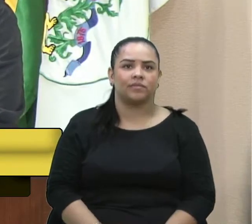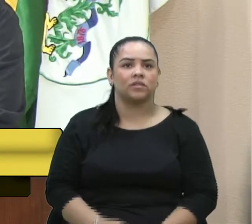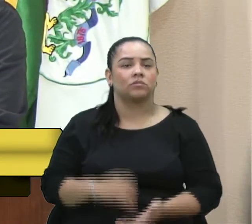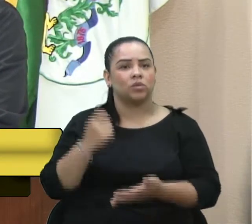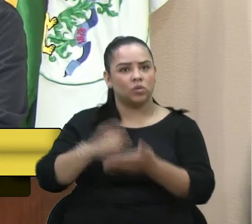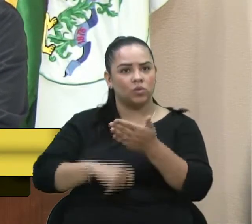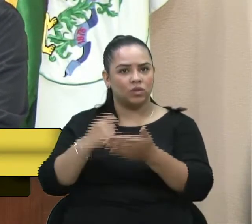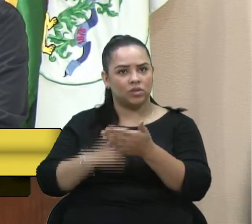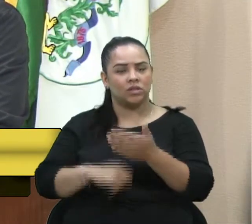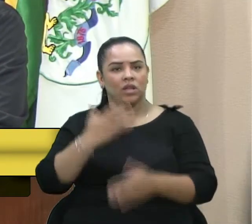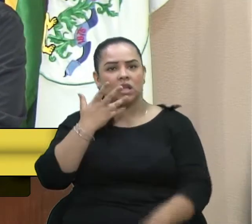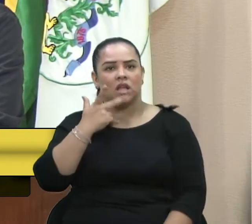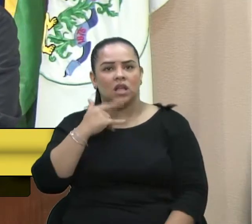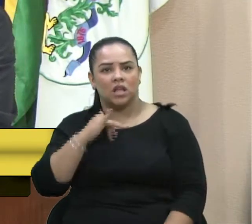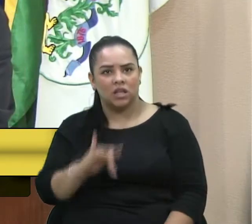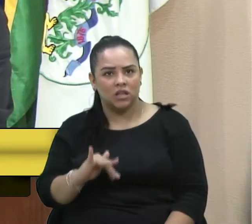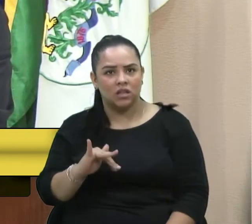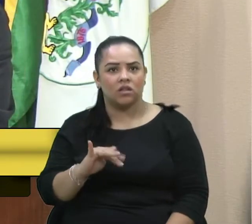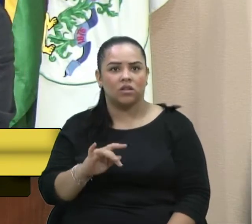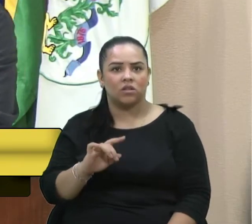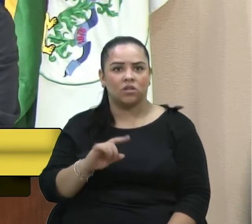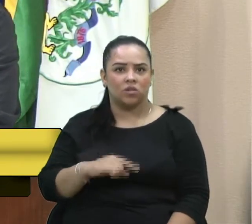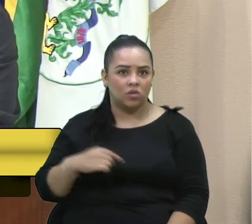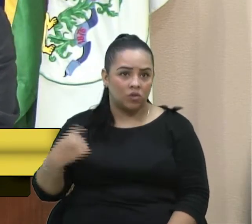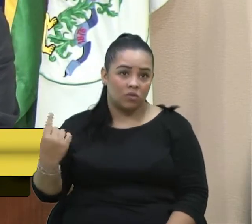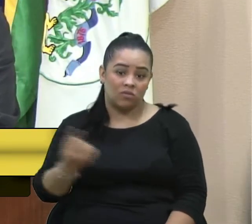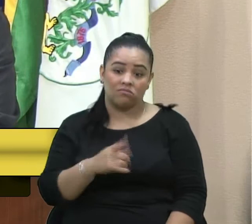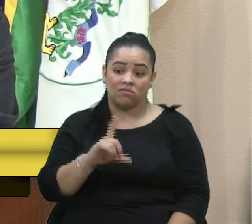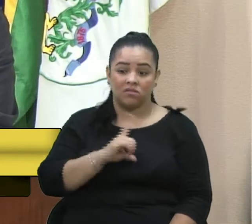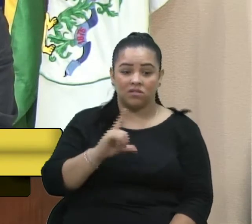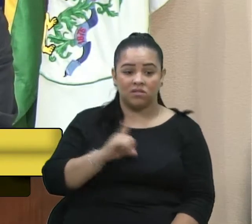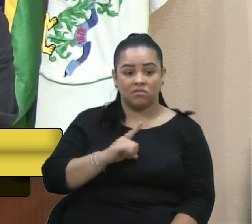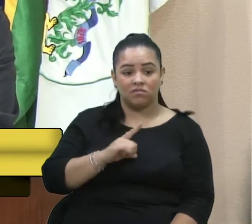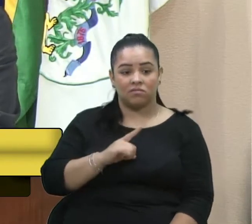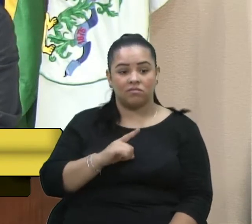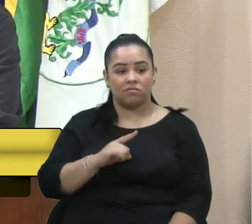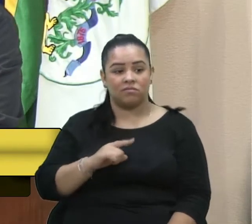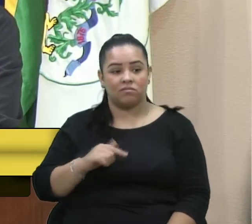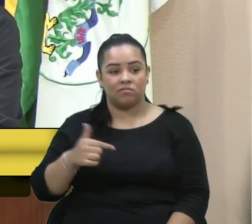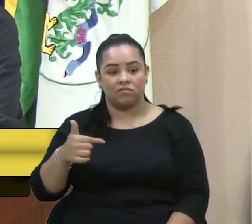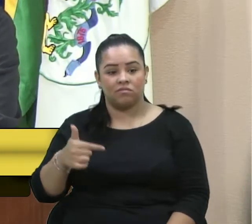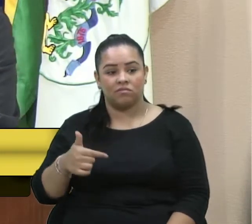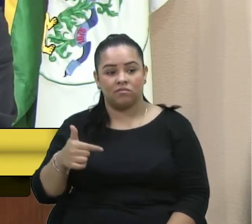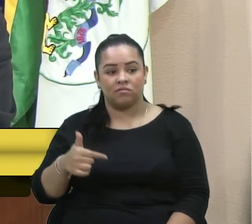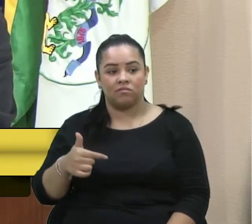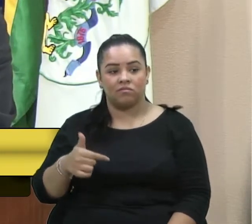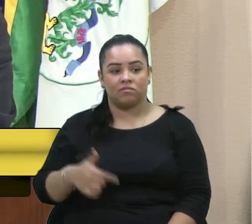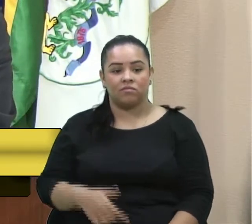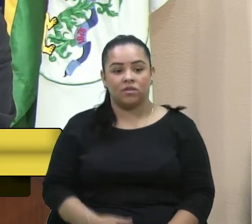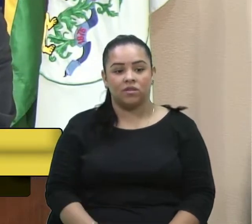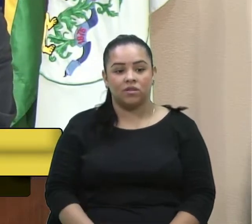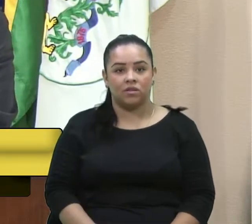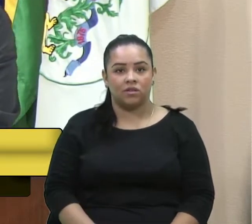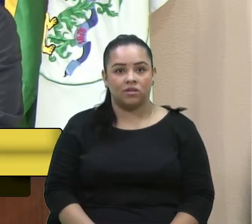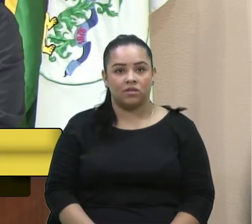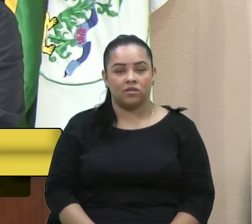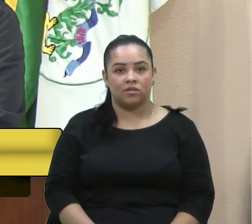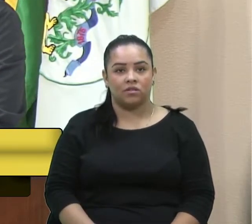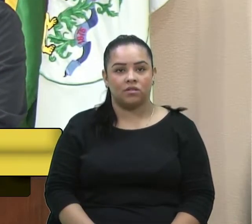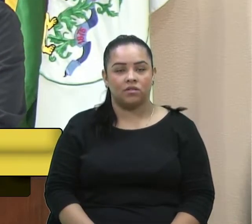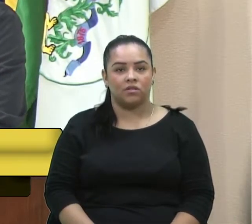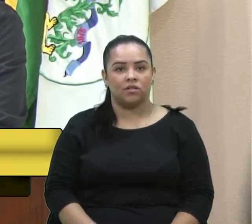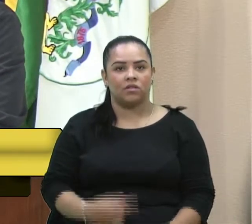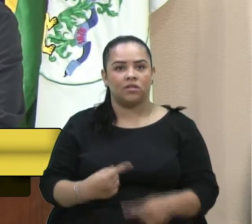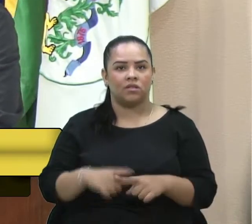né, nobremente, e a gente tem uma pseudo-professora, porque isso não é uma professora, né, que defende a morte de crianças e que o